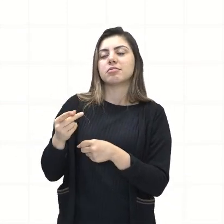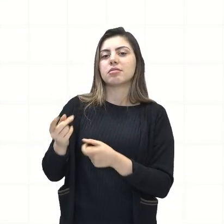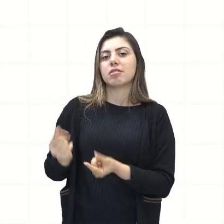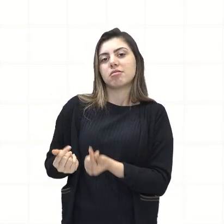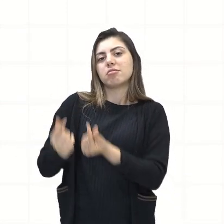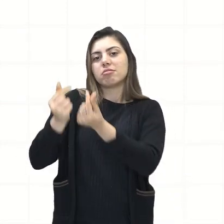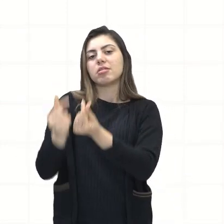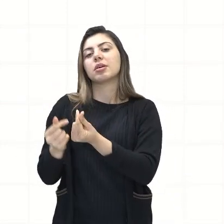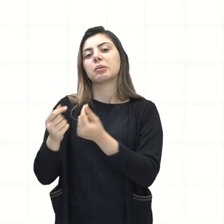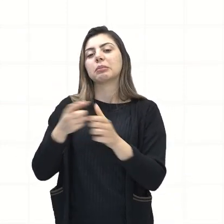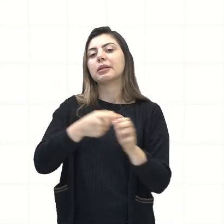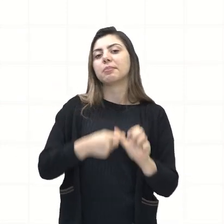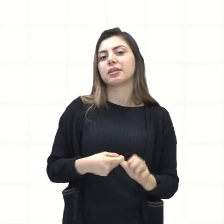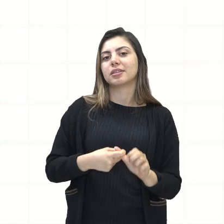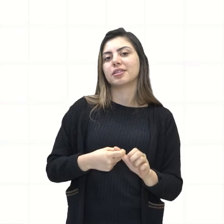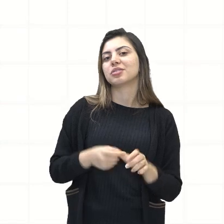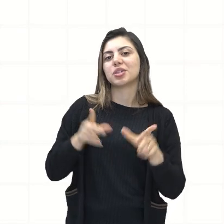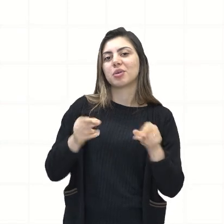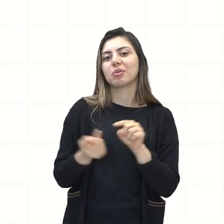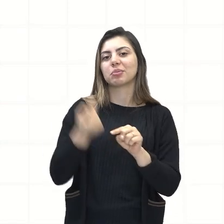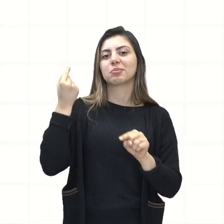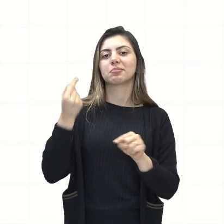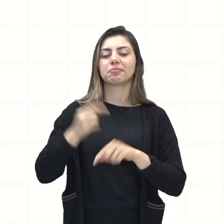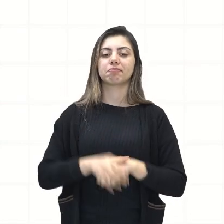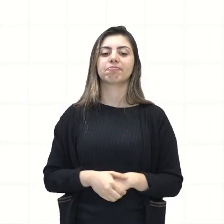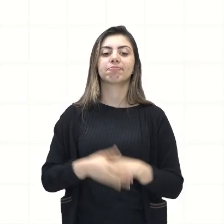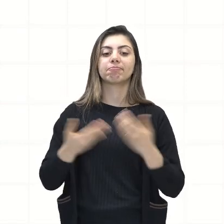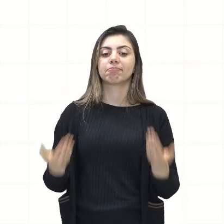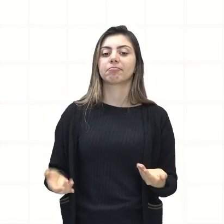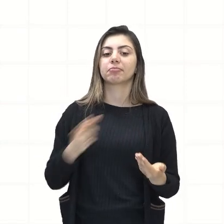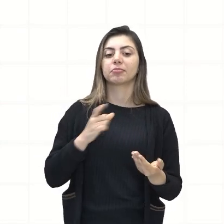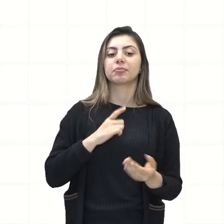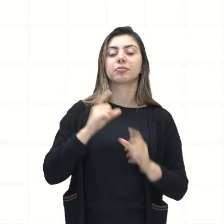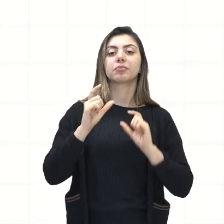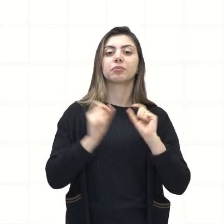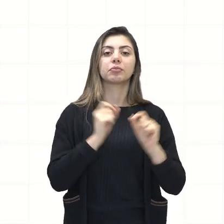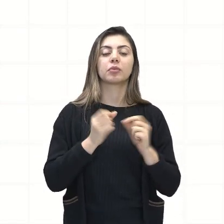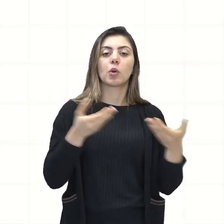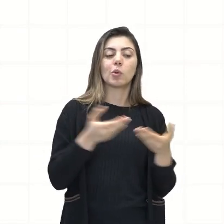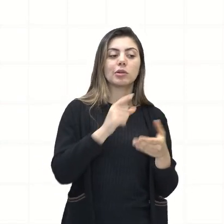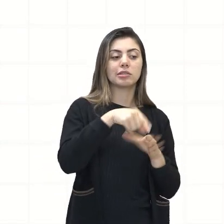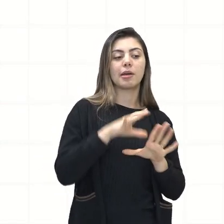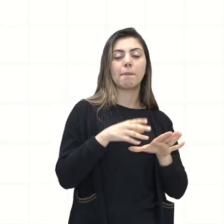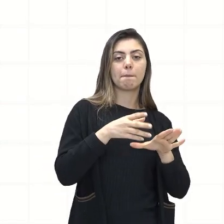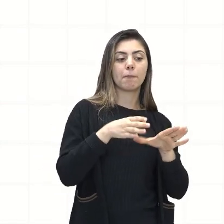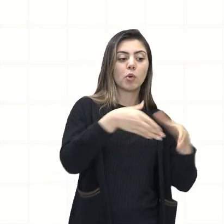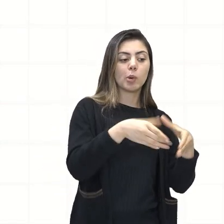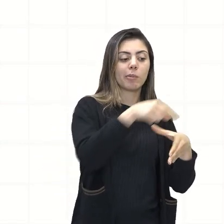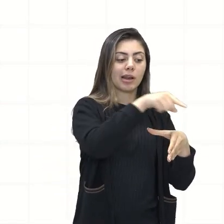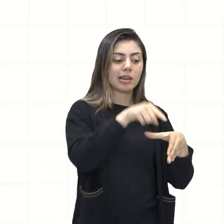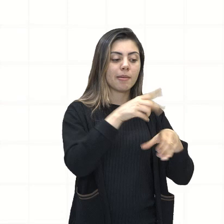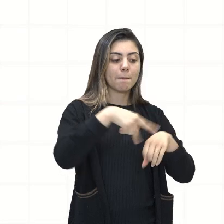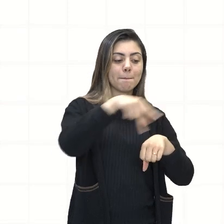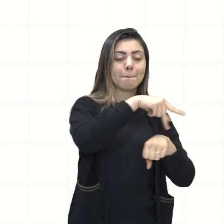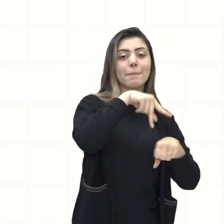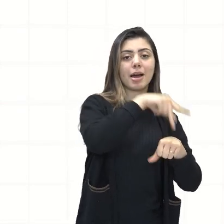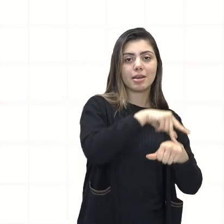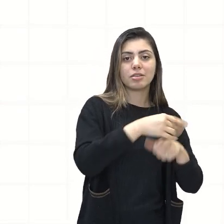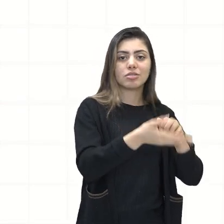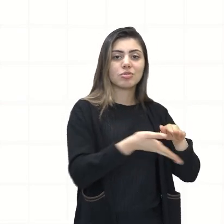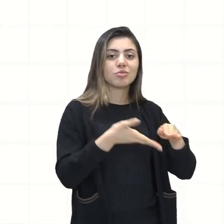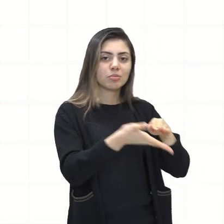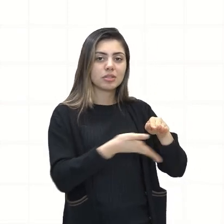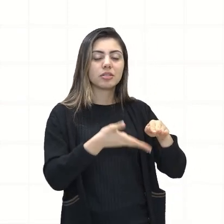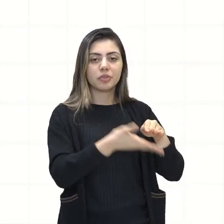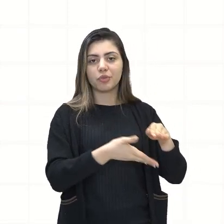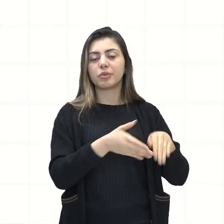como acontecia lá no período colonial. Hoje são classificados como países subdesenvolvidos, ou seja, essas nações que sofreram um processo